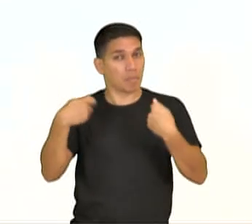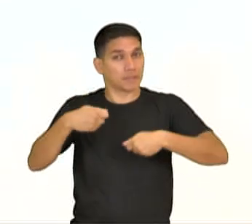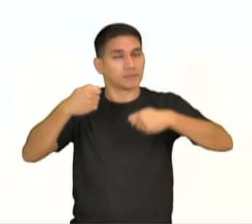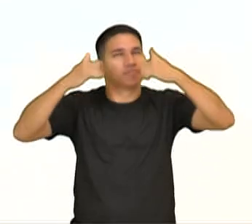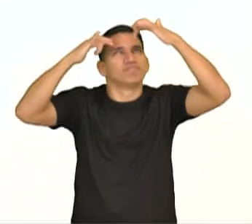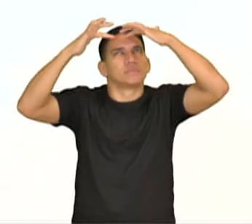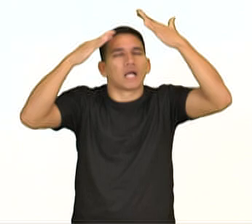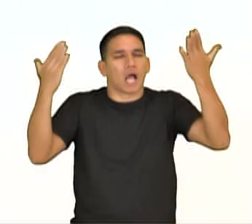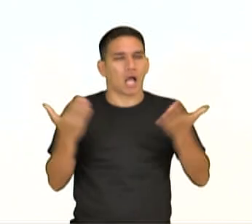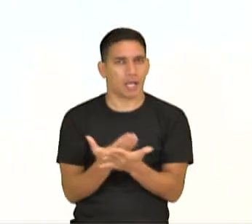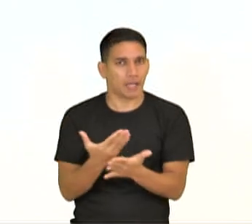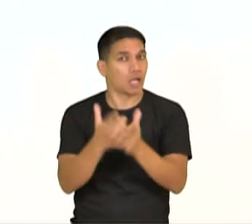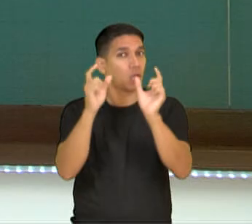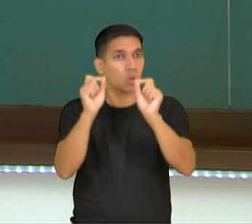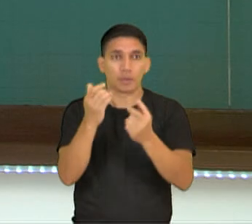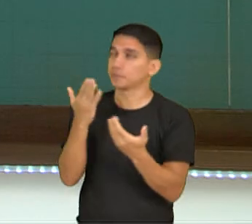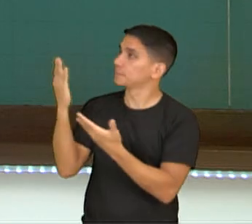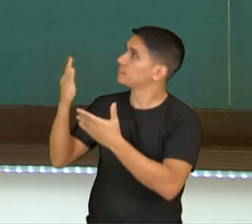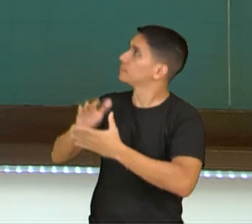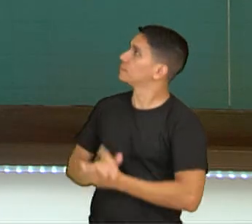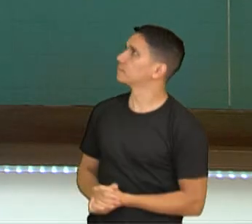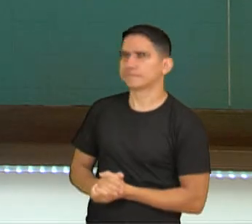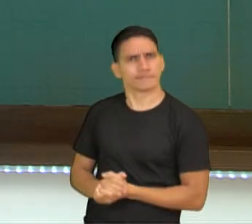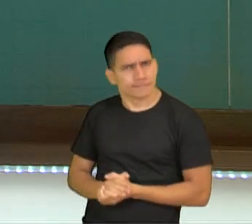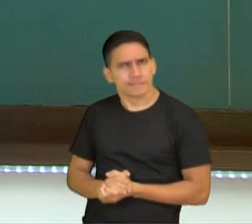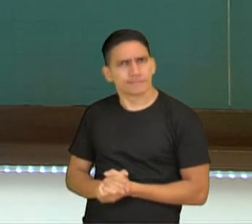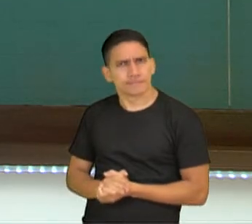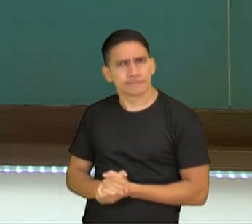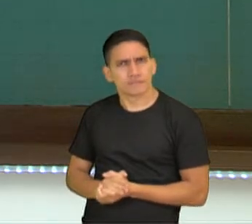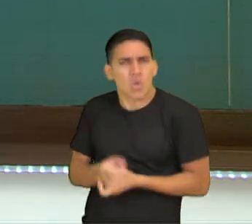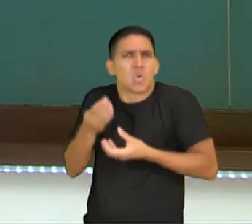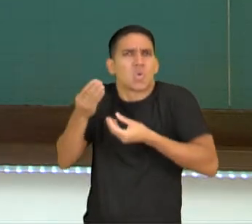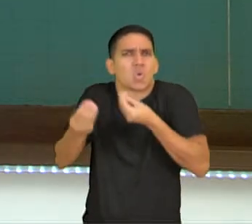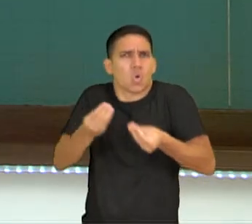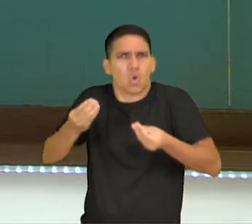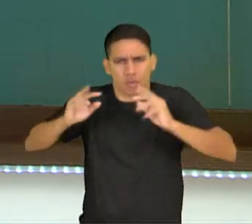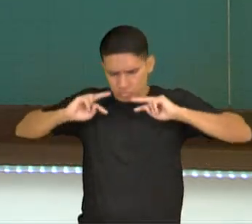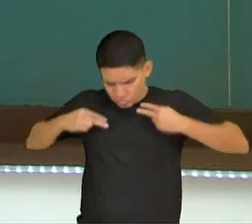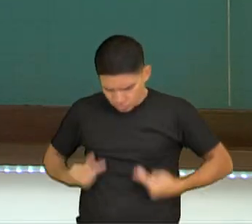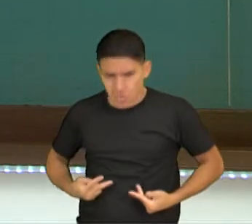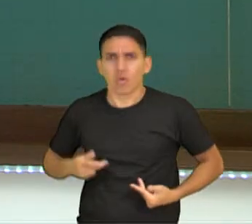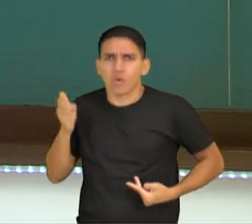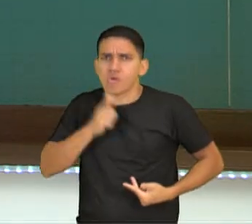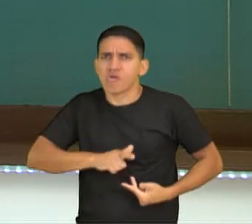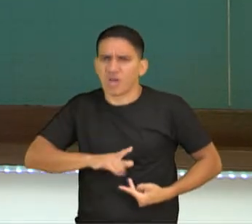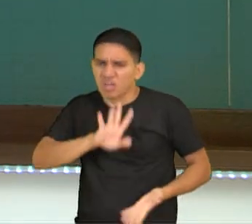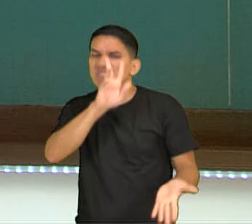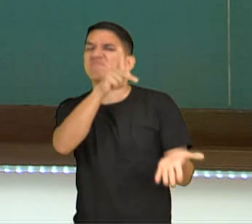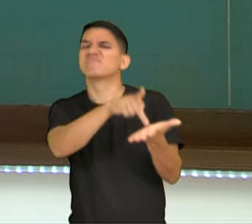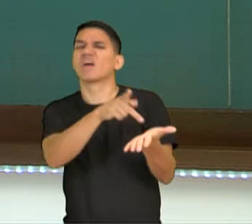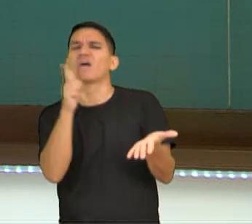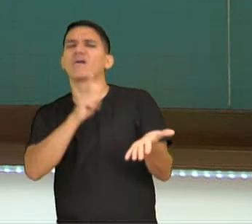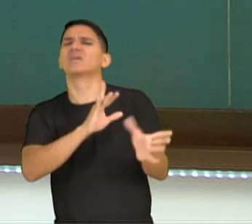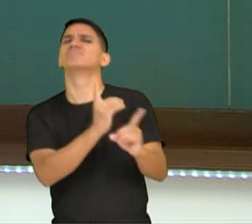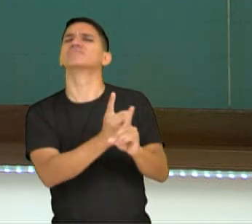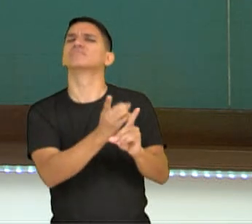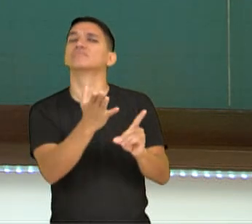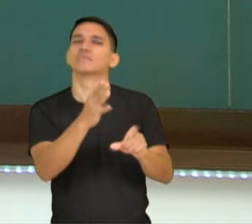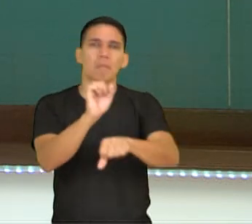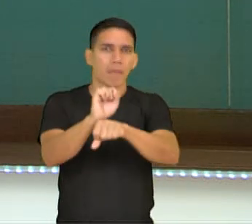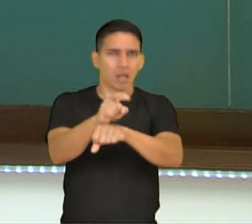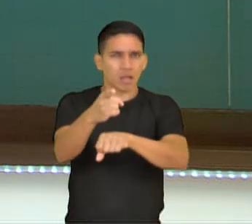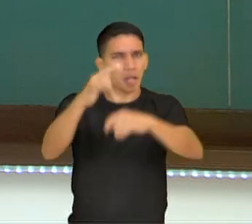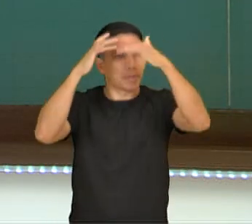nos fazer nessa aula é justamente essa aqui, Como o ser humano pode alcançar a verdade sobre as coisas? Para e pensa um pouquinho,